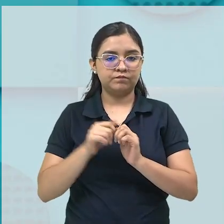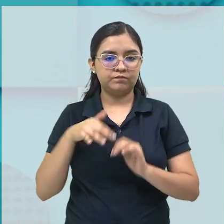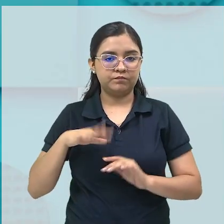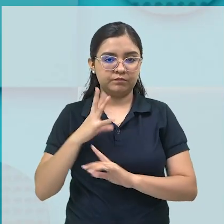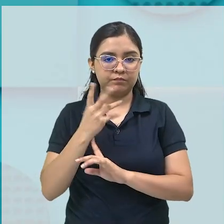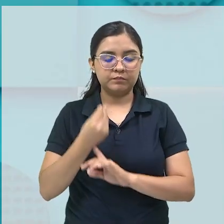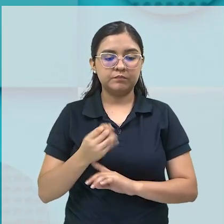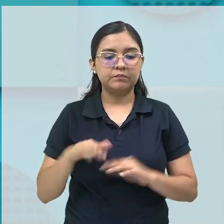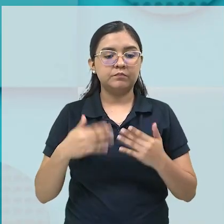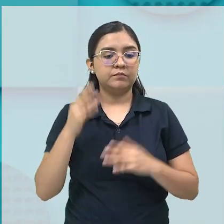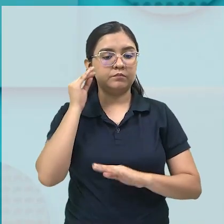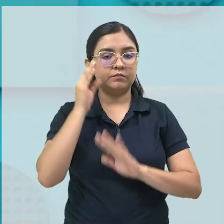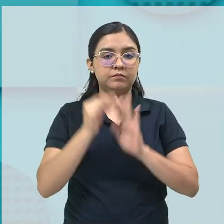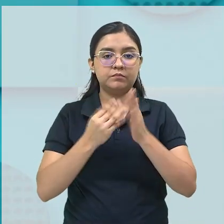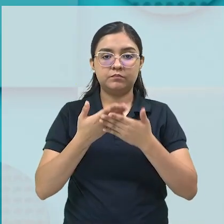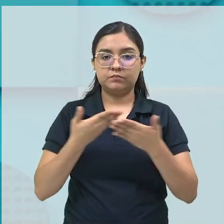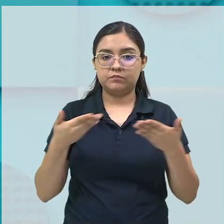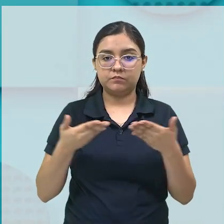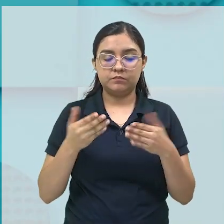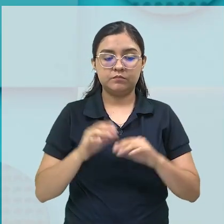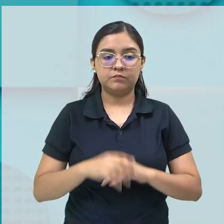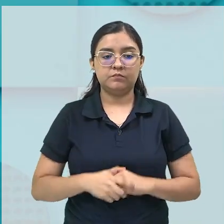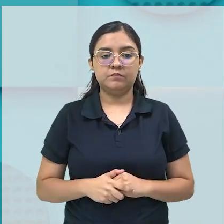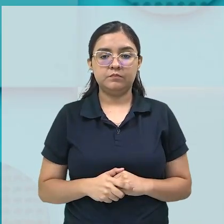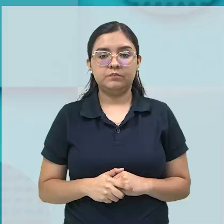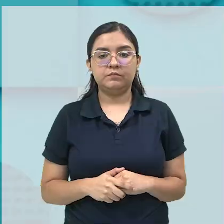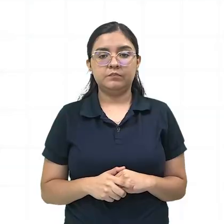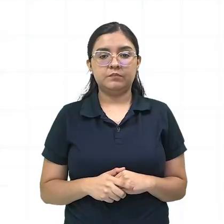das artes. Vamos ver o conteúdo da nossa aula?